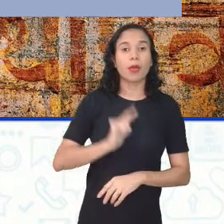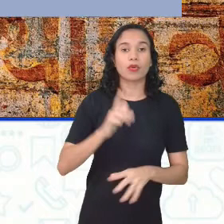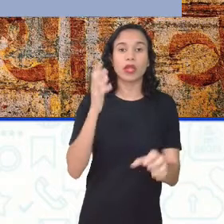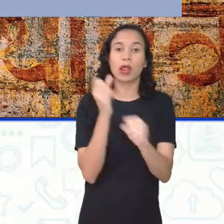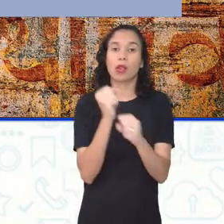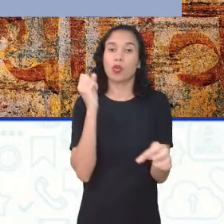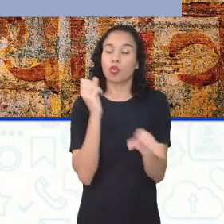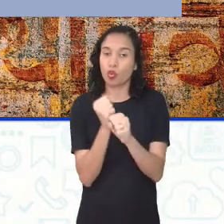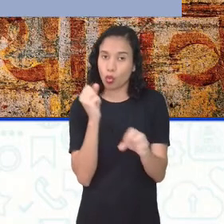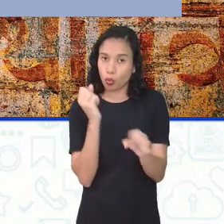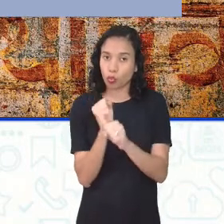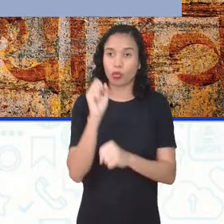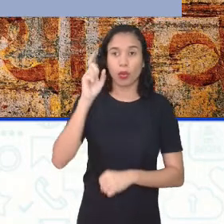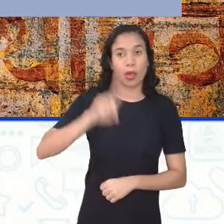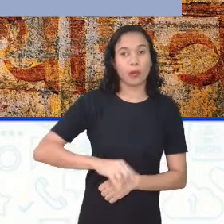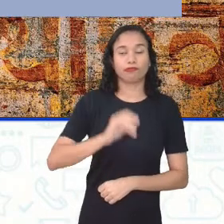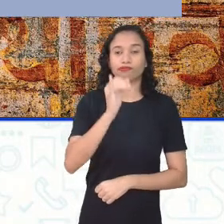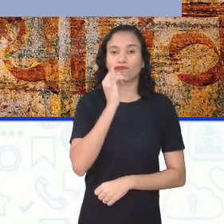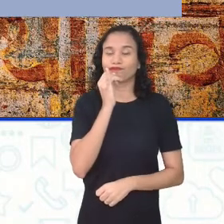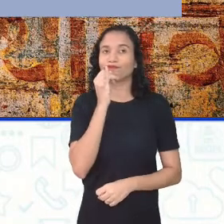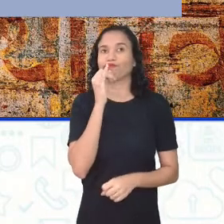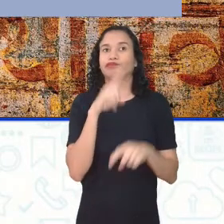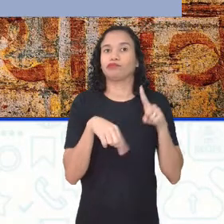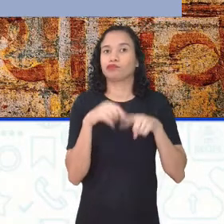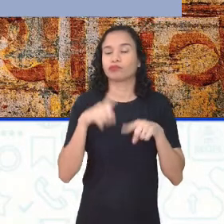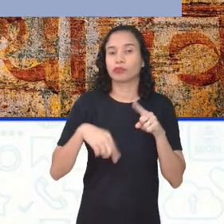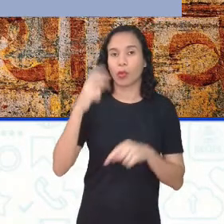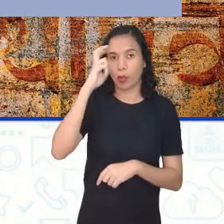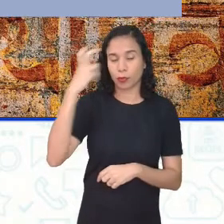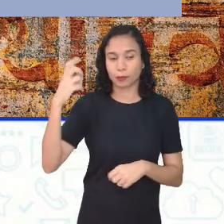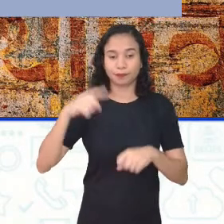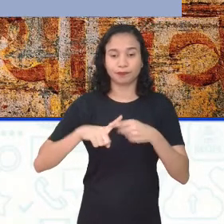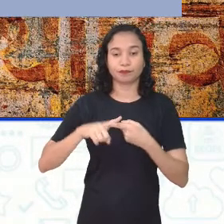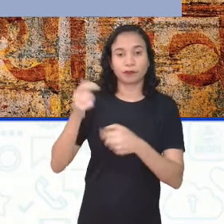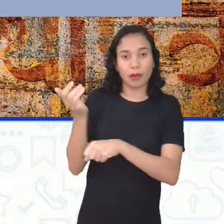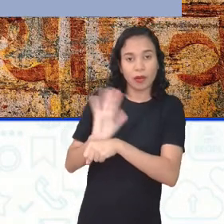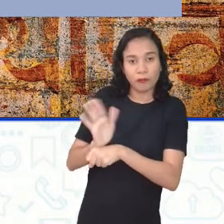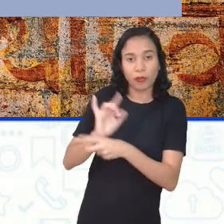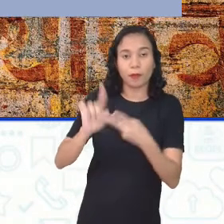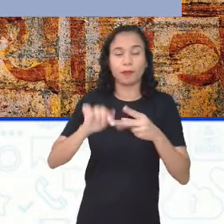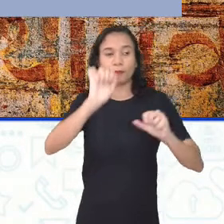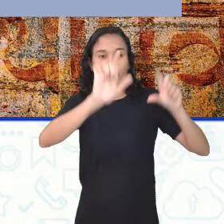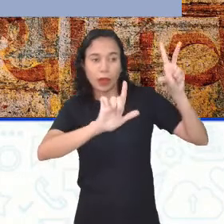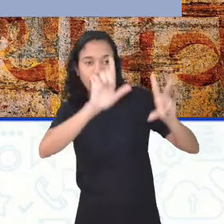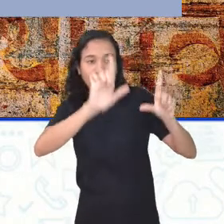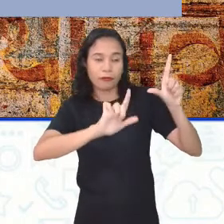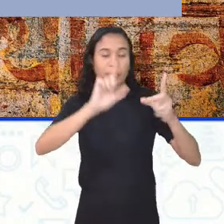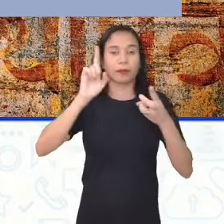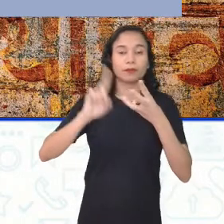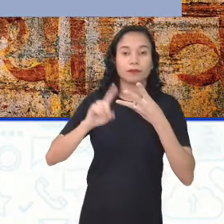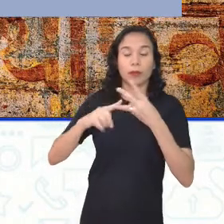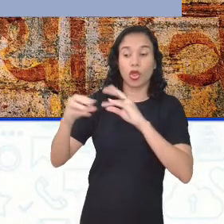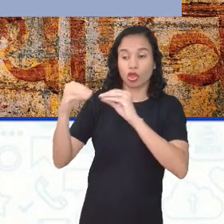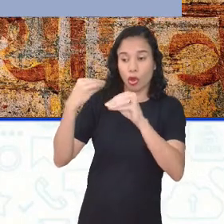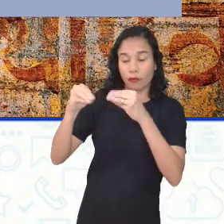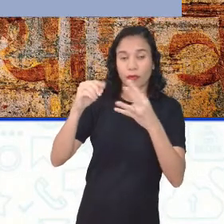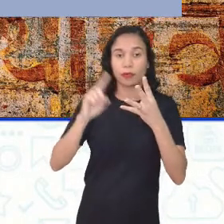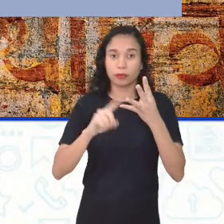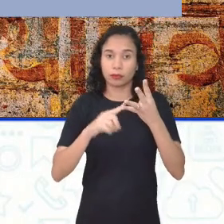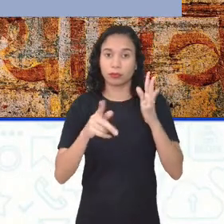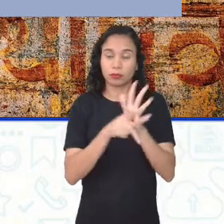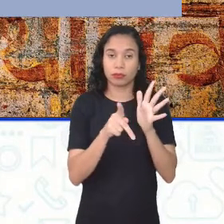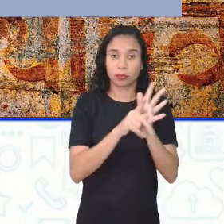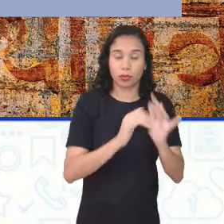lucro. São exemplos de produtos da indústria cultural filmes, programas de TV, telenovelas,